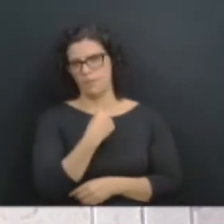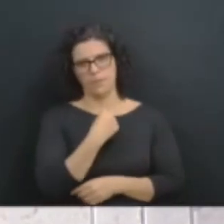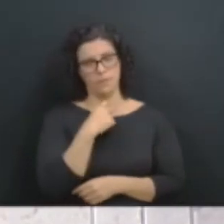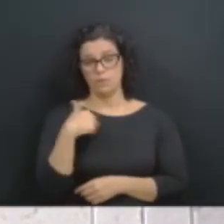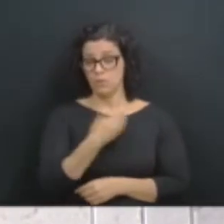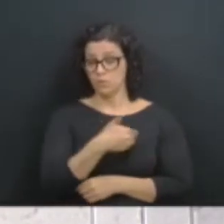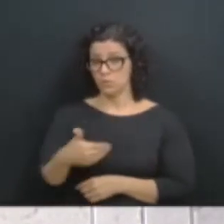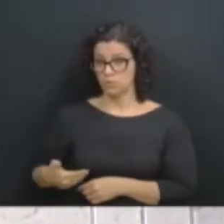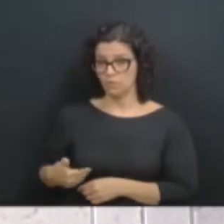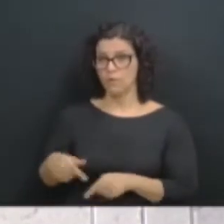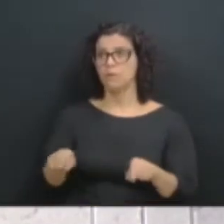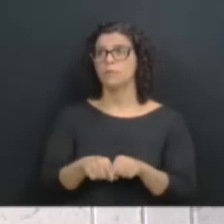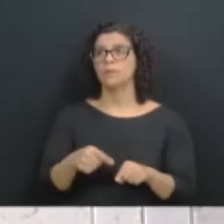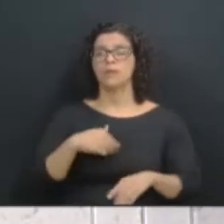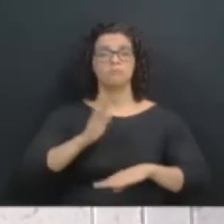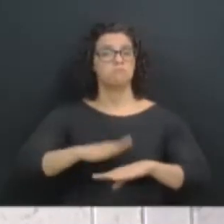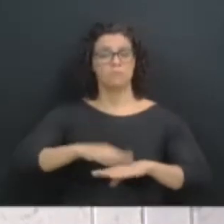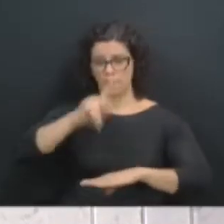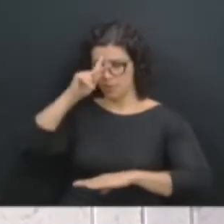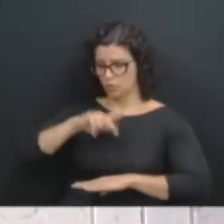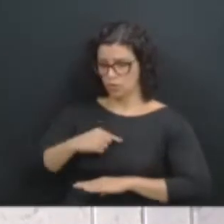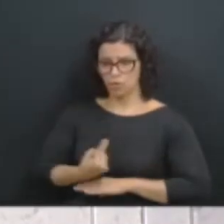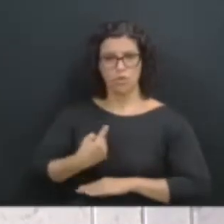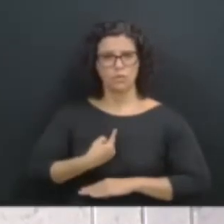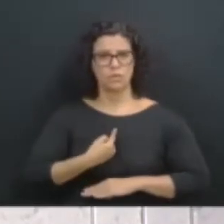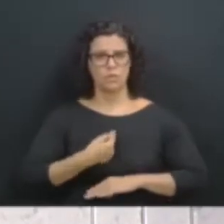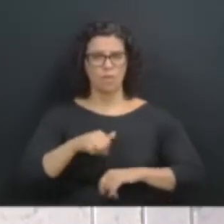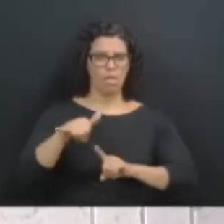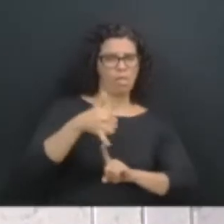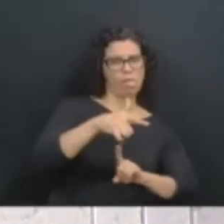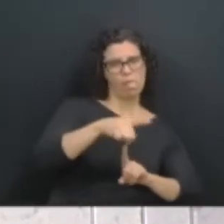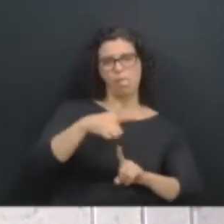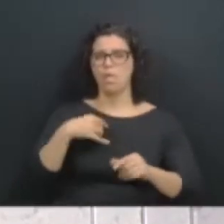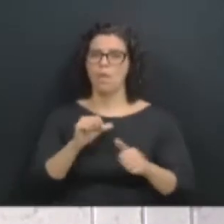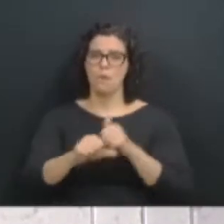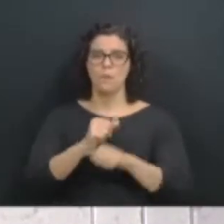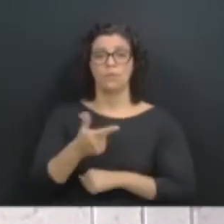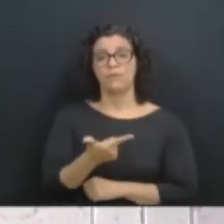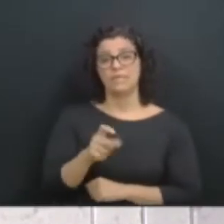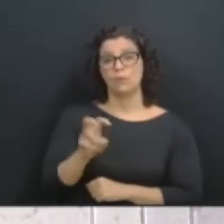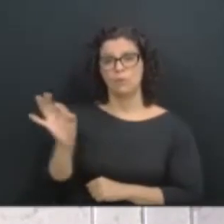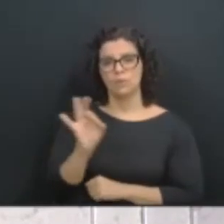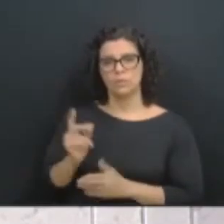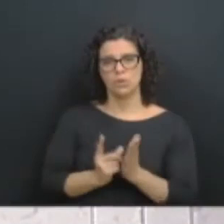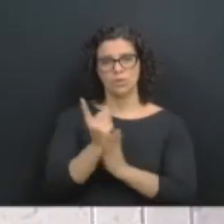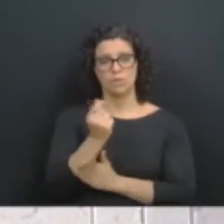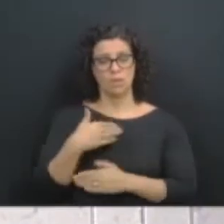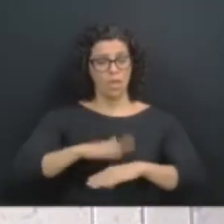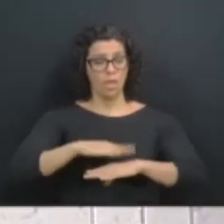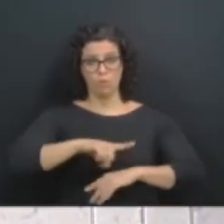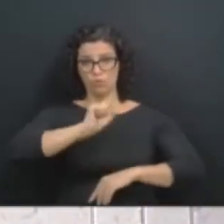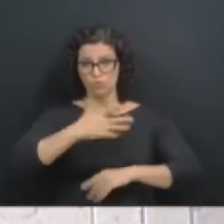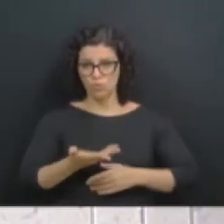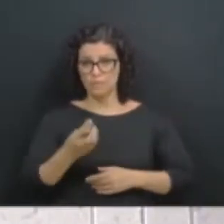um governo que por si só maneja, ou melhor, remaneja 25% do orçamento.